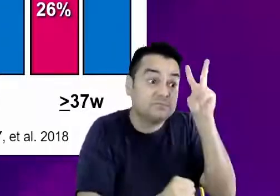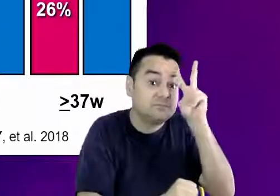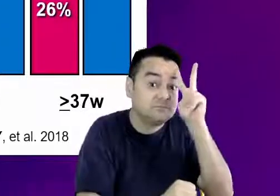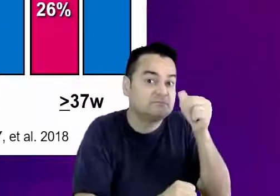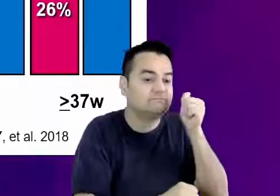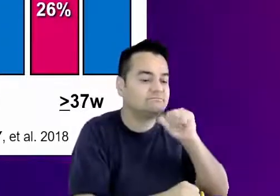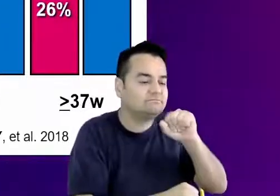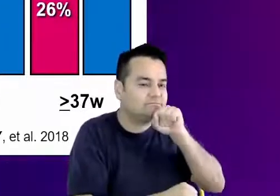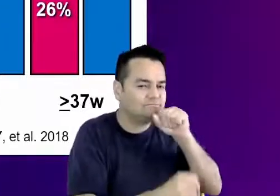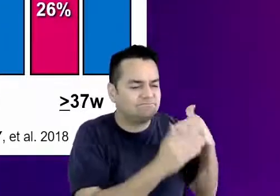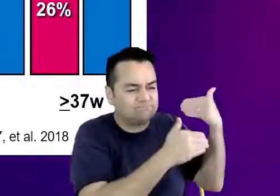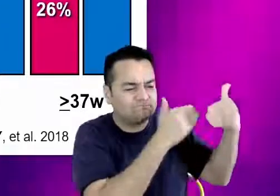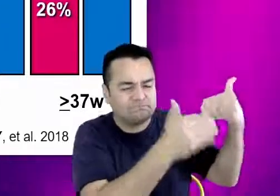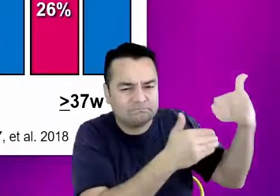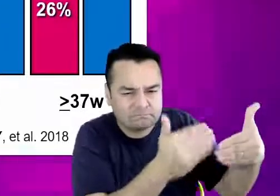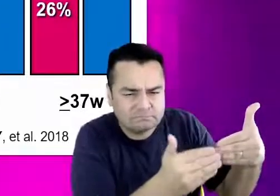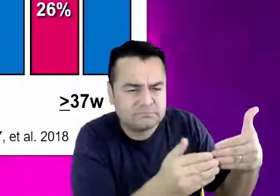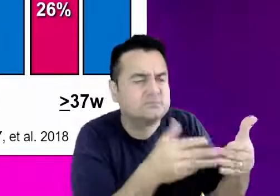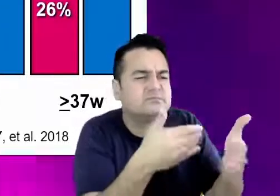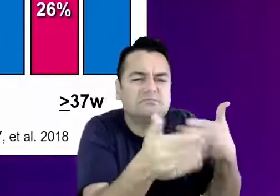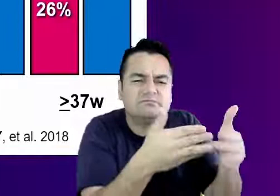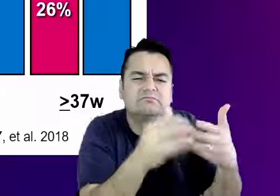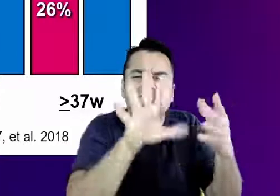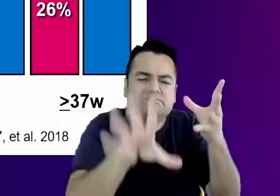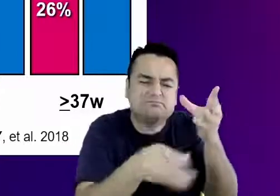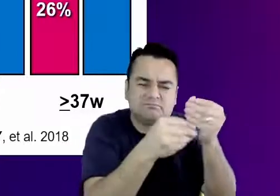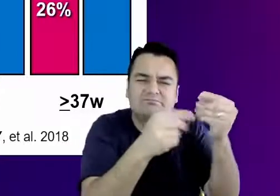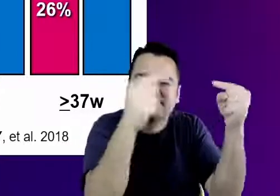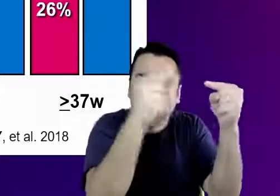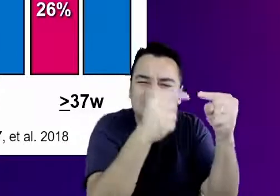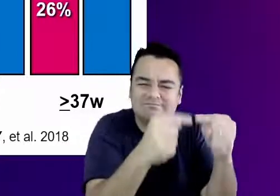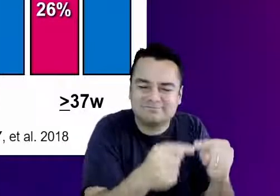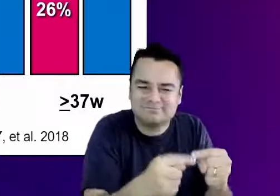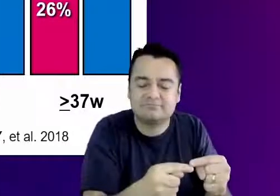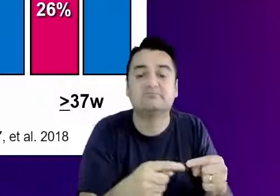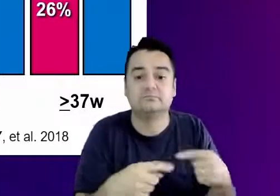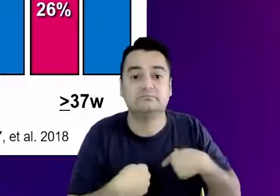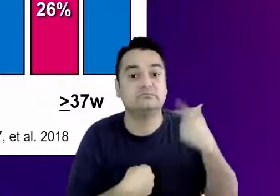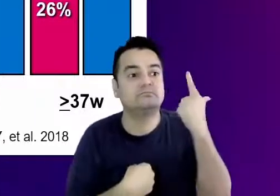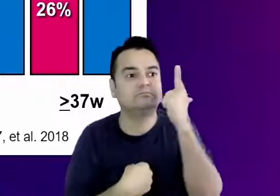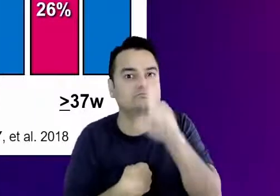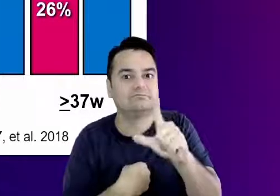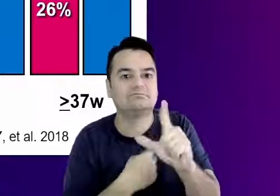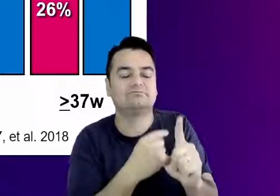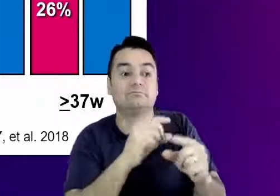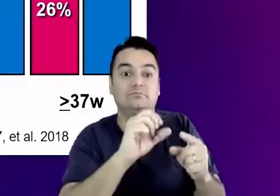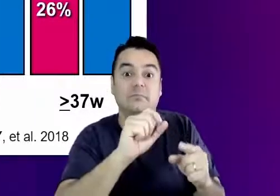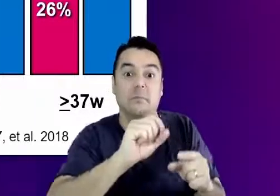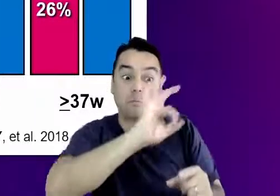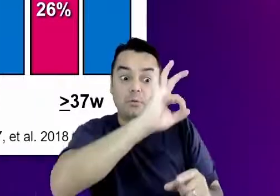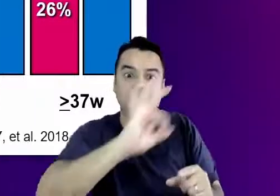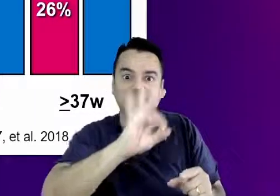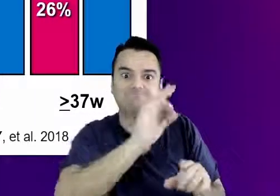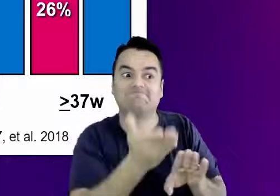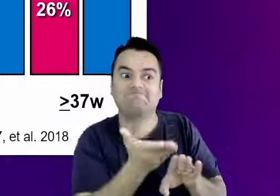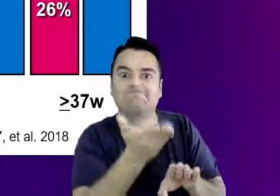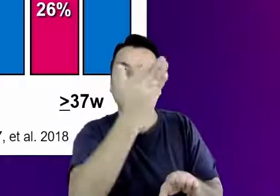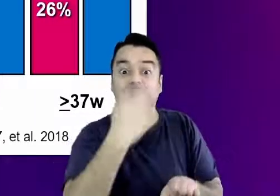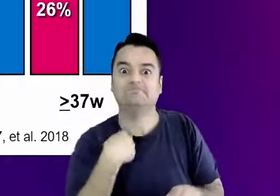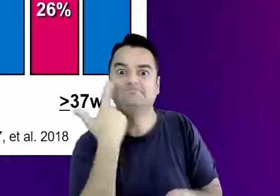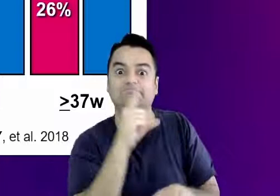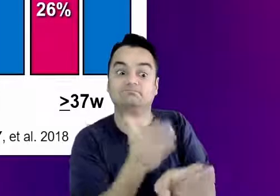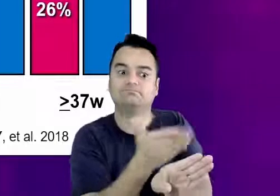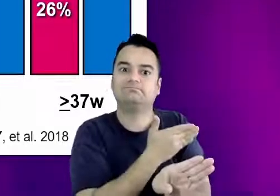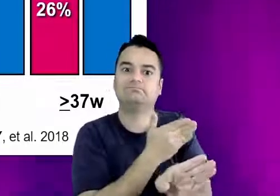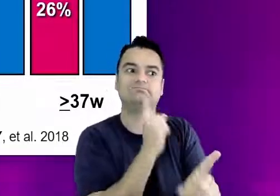com qualquer um desses fatores adicionais, eu melhoro a taxa de detecção e, sem dúvida, isso pode ser introduzido mesmo